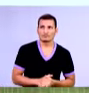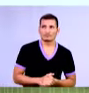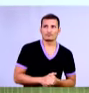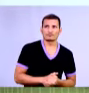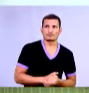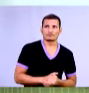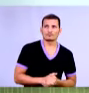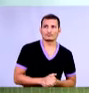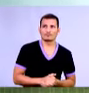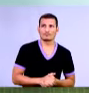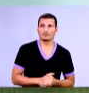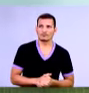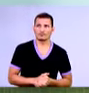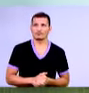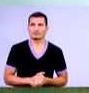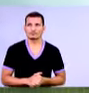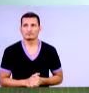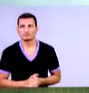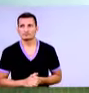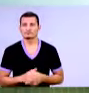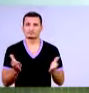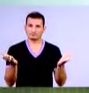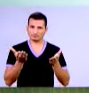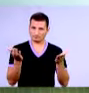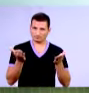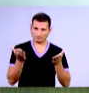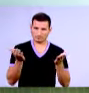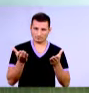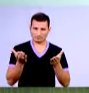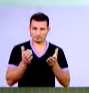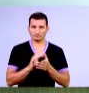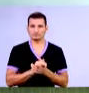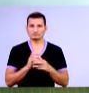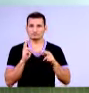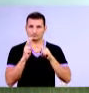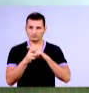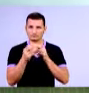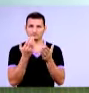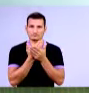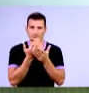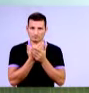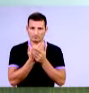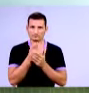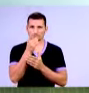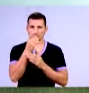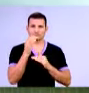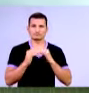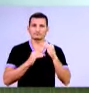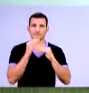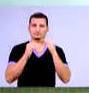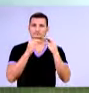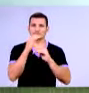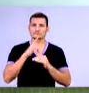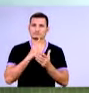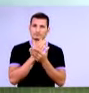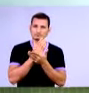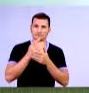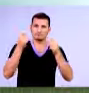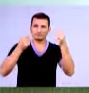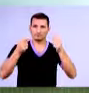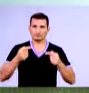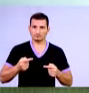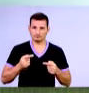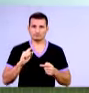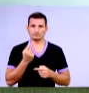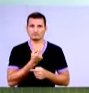Bom, então nós vamos interromper a aula nesse momento, né? Para que você desenvolva, nós temos algumas questões que